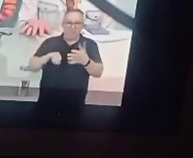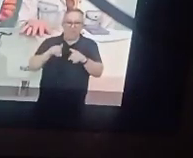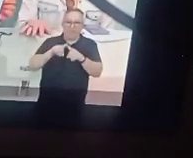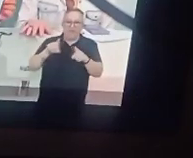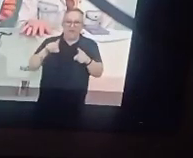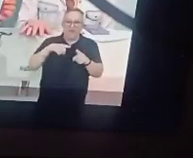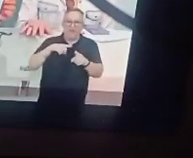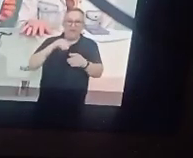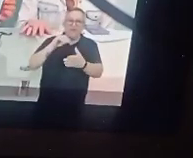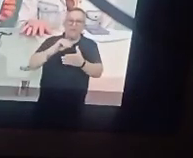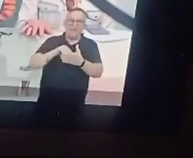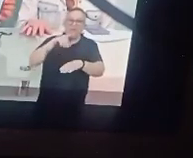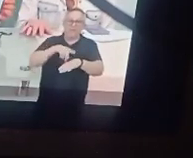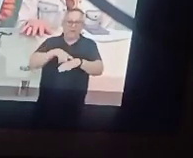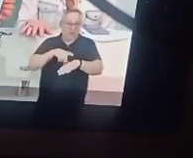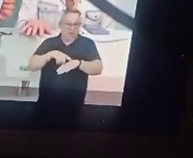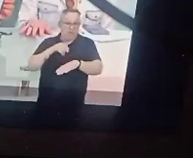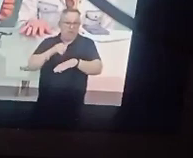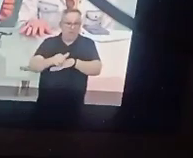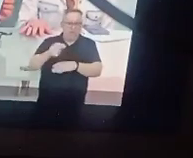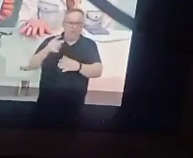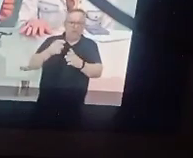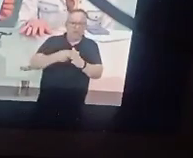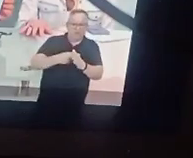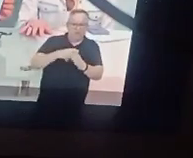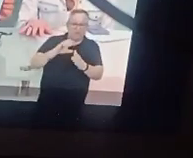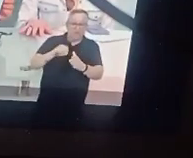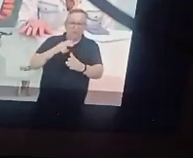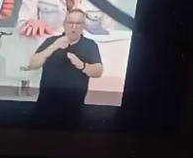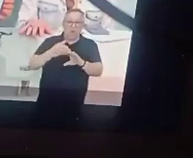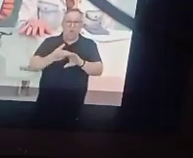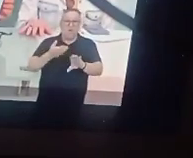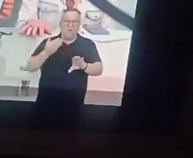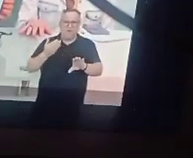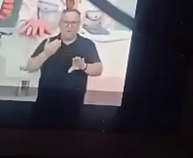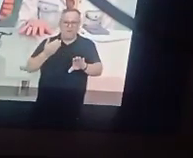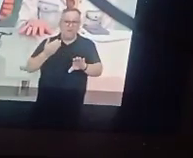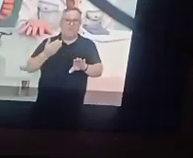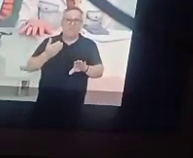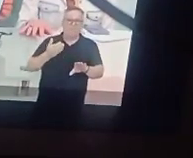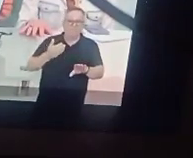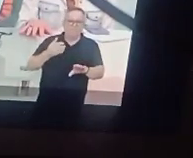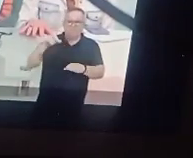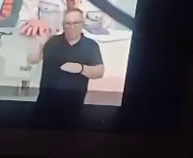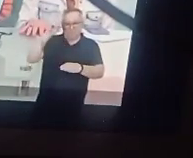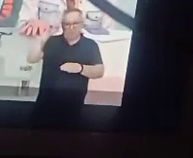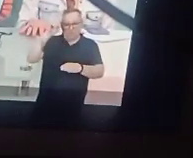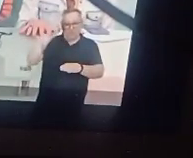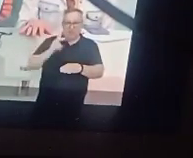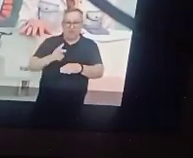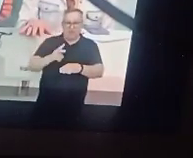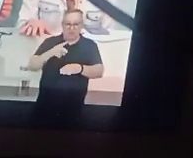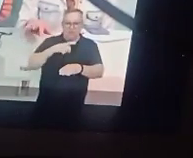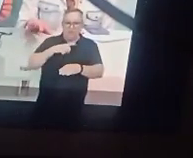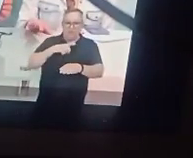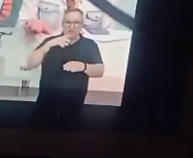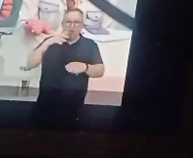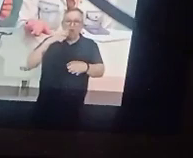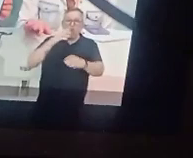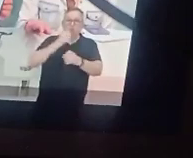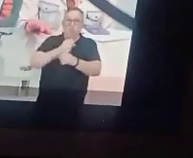a falta, se é o tempo, se são eventos ou se são afastamentos. Os dias sempre vêm no